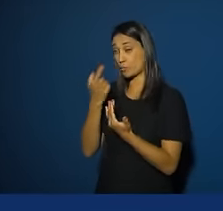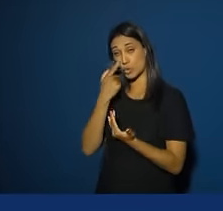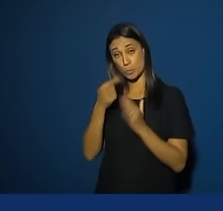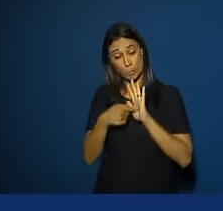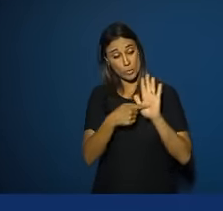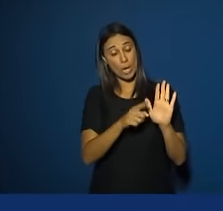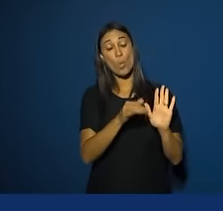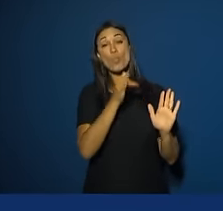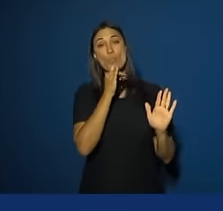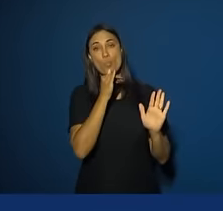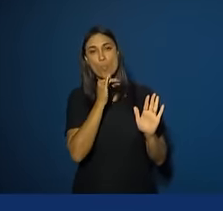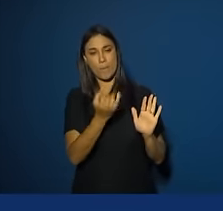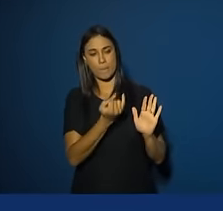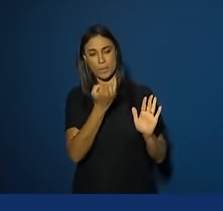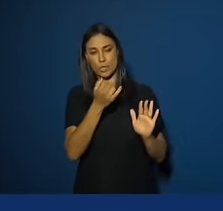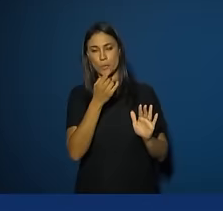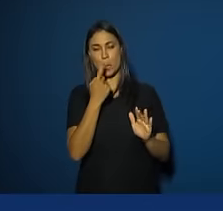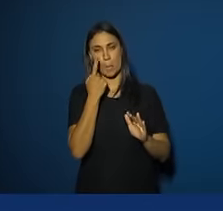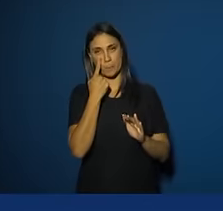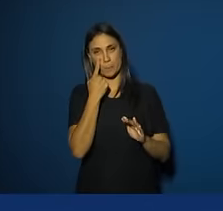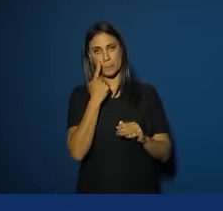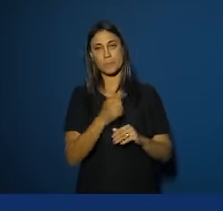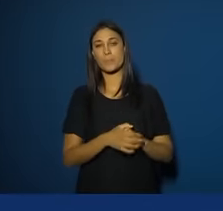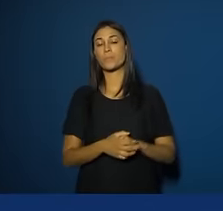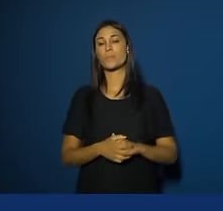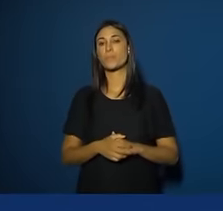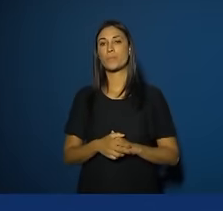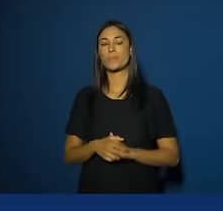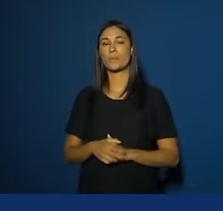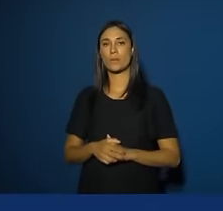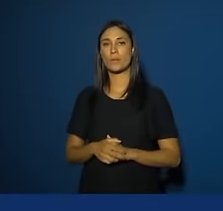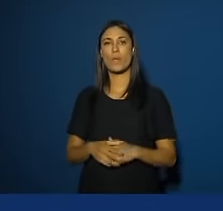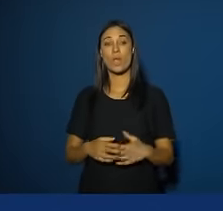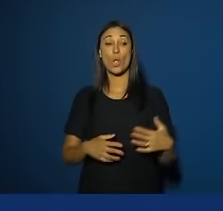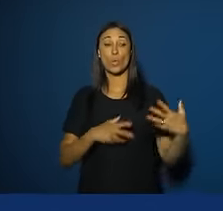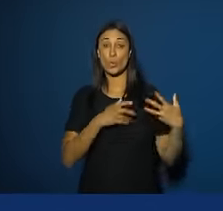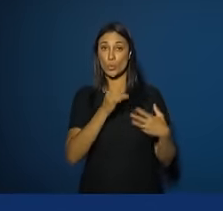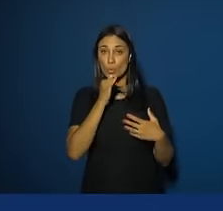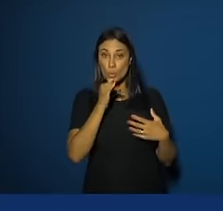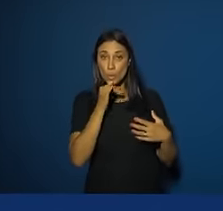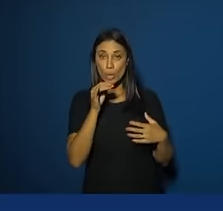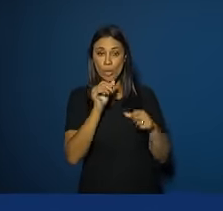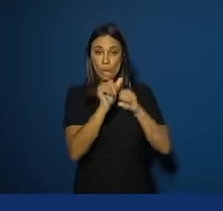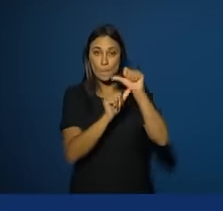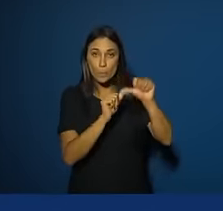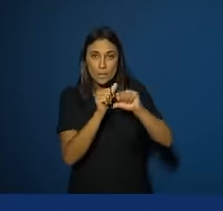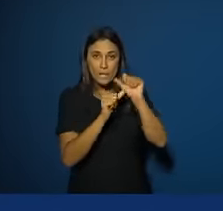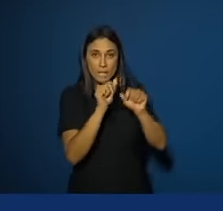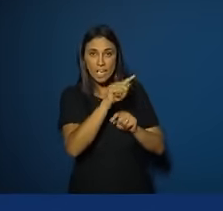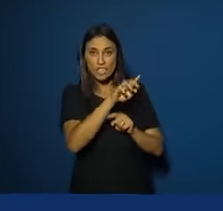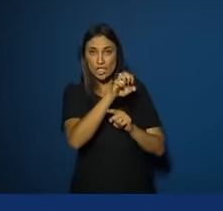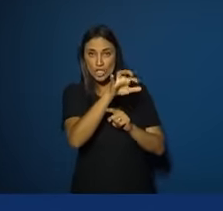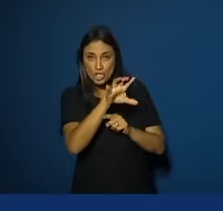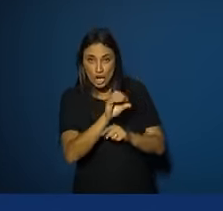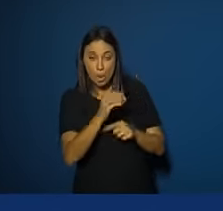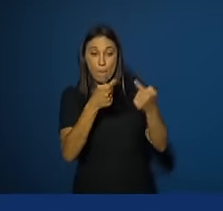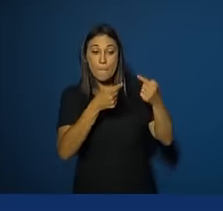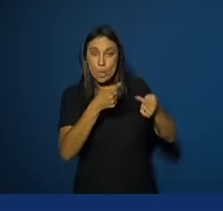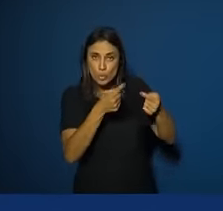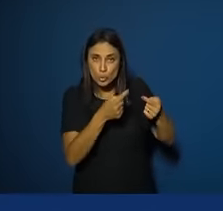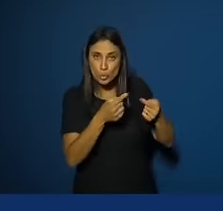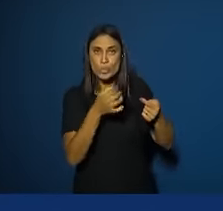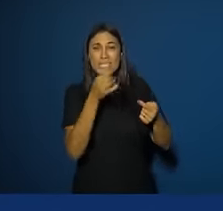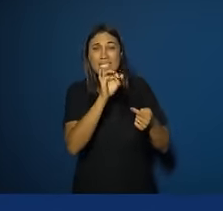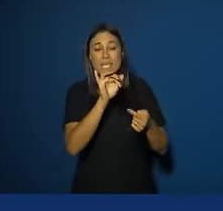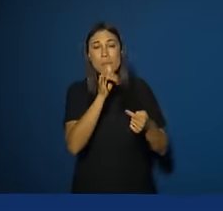importante ô ô ou William porque é todo grande deslocamento geopolítico do se você olhar